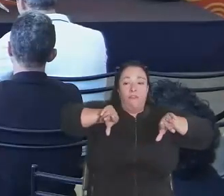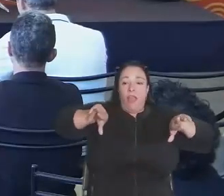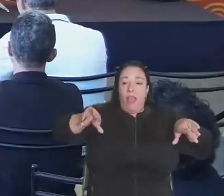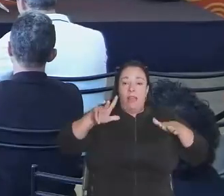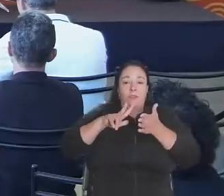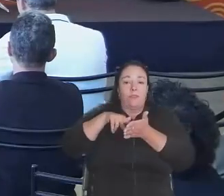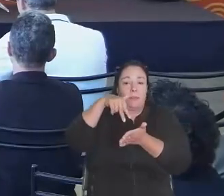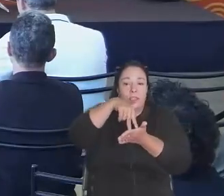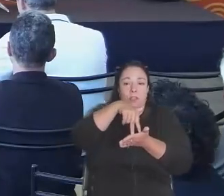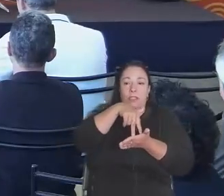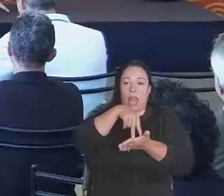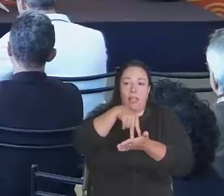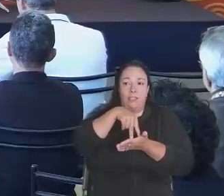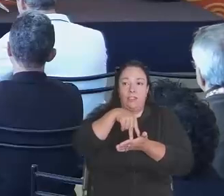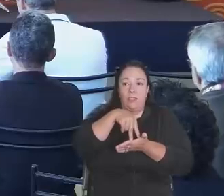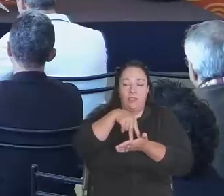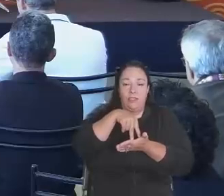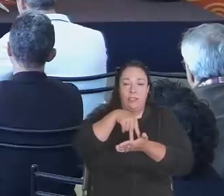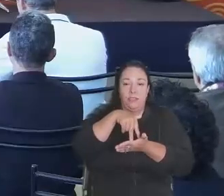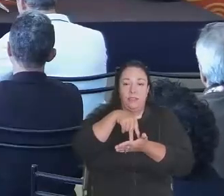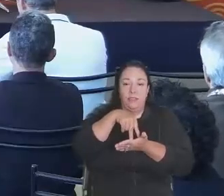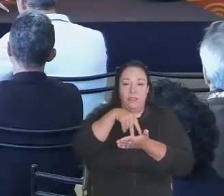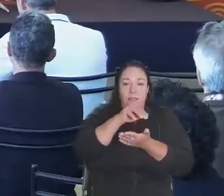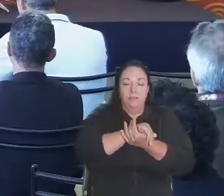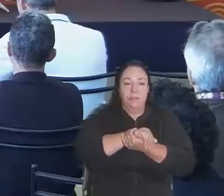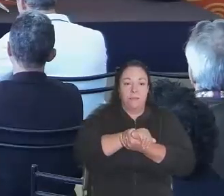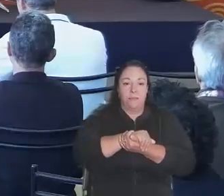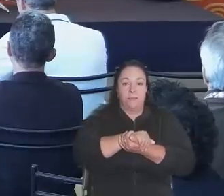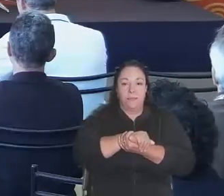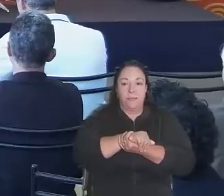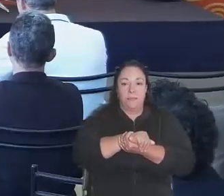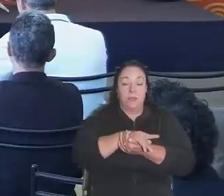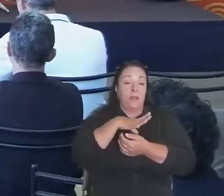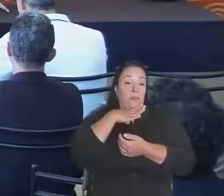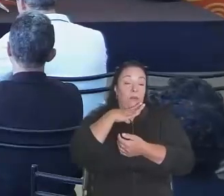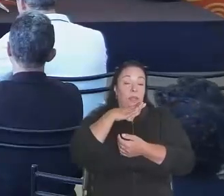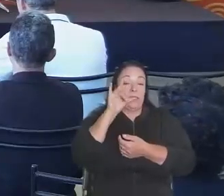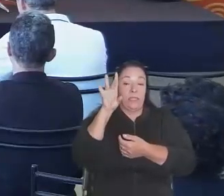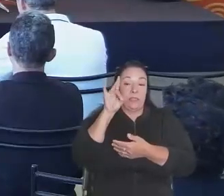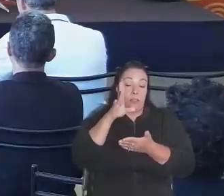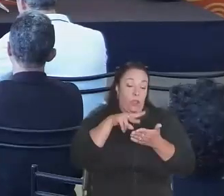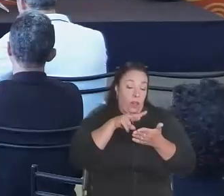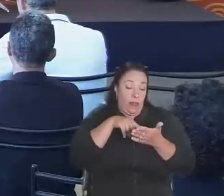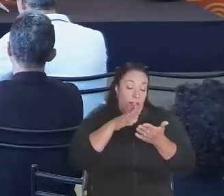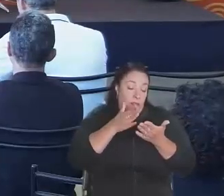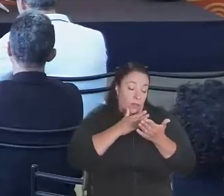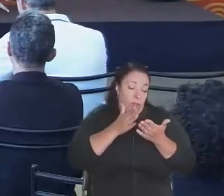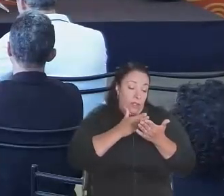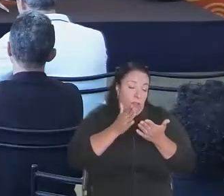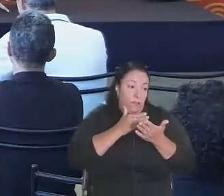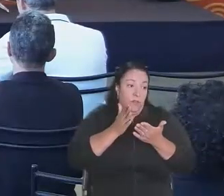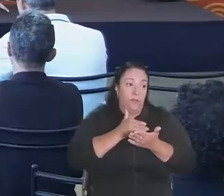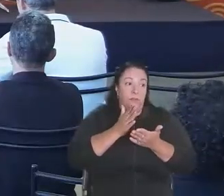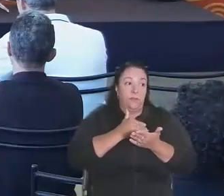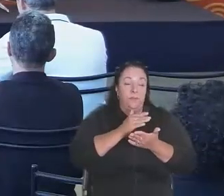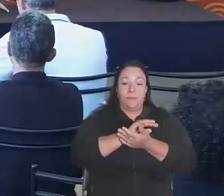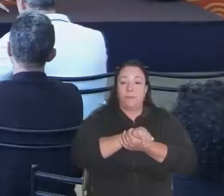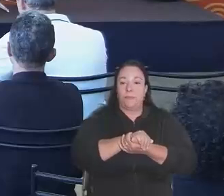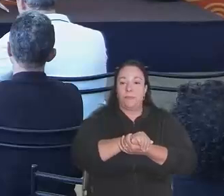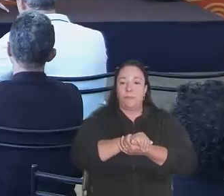descrever todos eles, e nem para... eles vão conhecer através do livro, mas dá para você